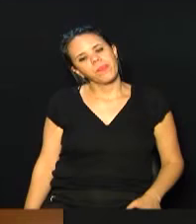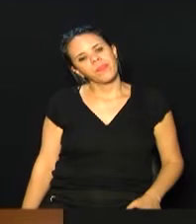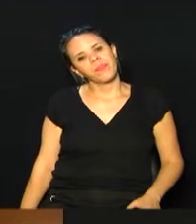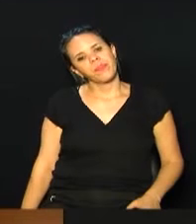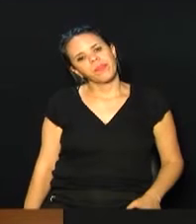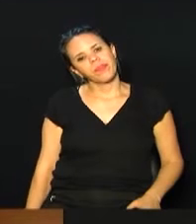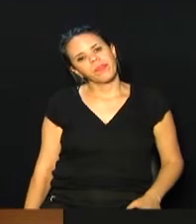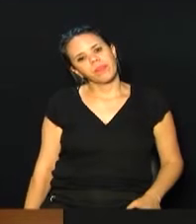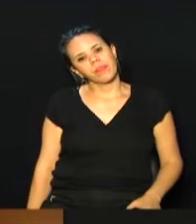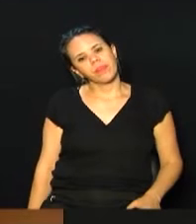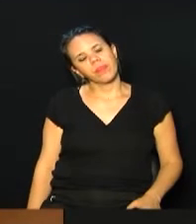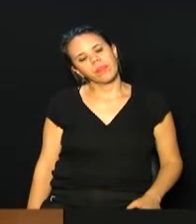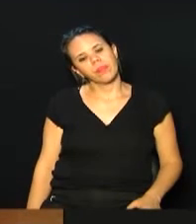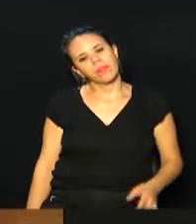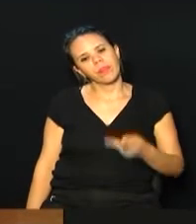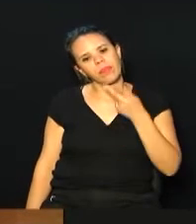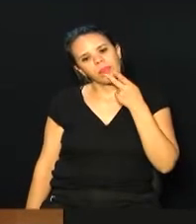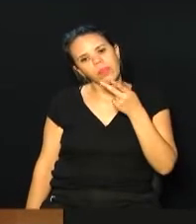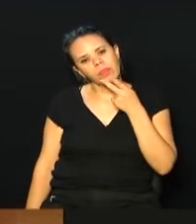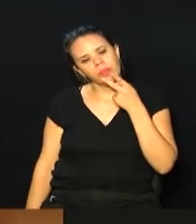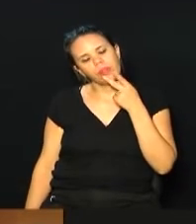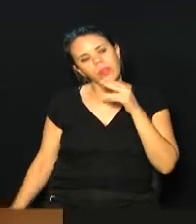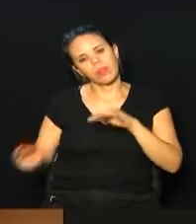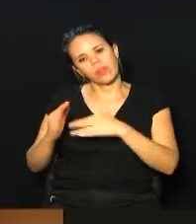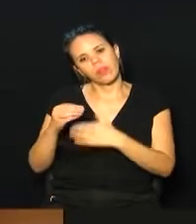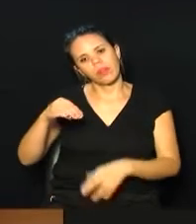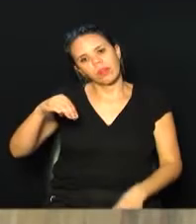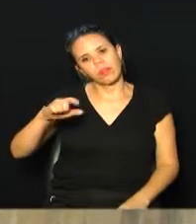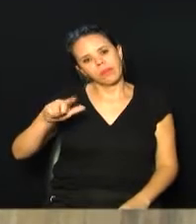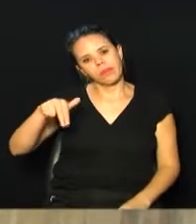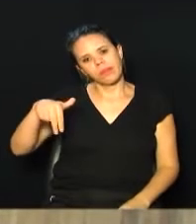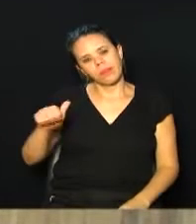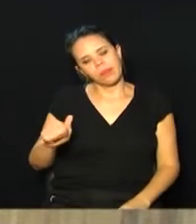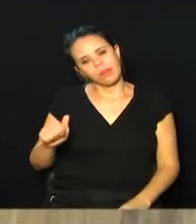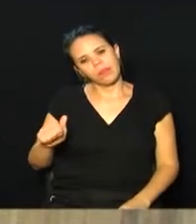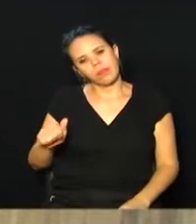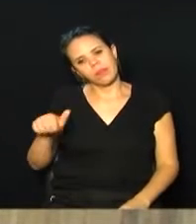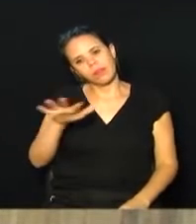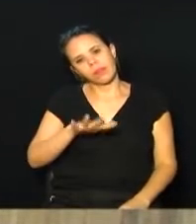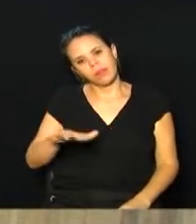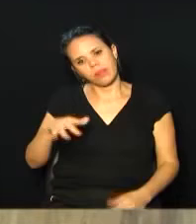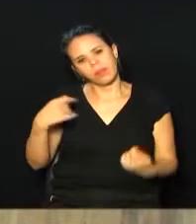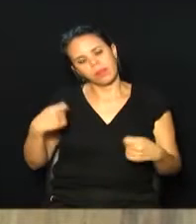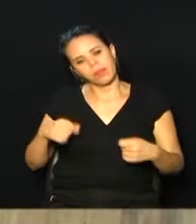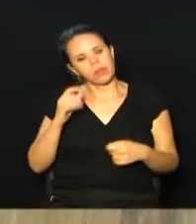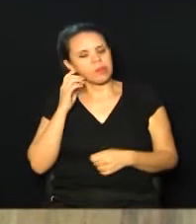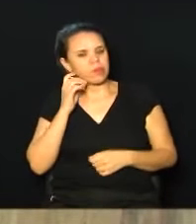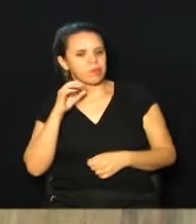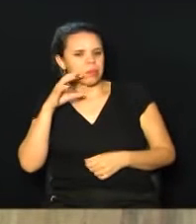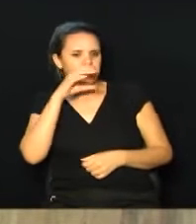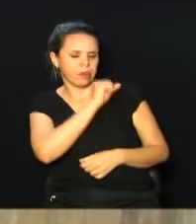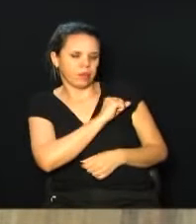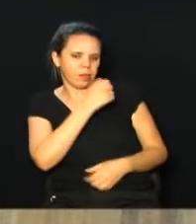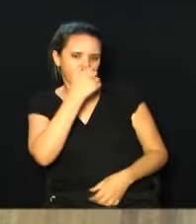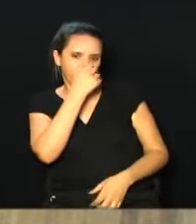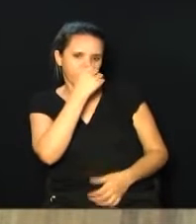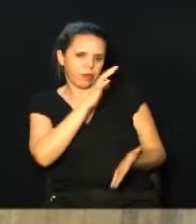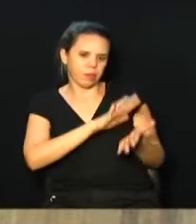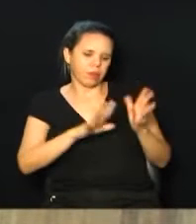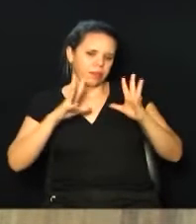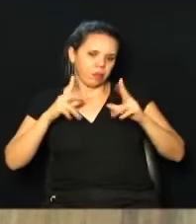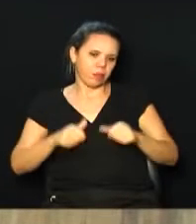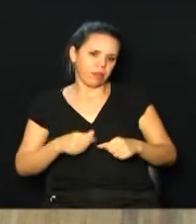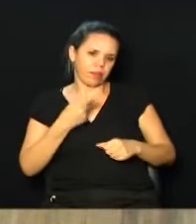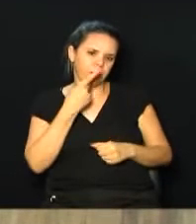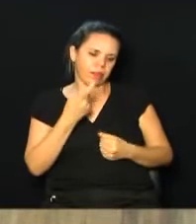Falando, como o senhor mencionou aí lá o Jardim Melina, essas áreas precisam rapidamente passar por uma limpeza, ou como o senhor